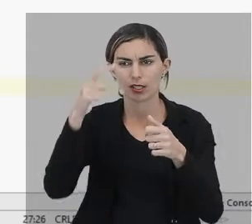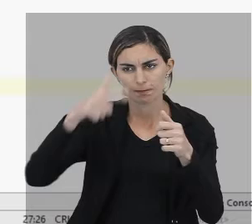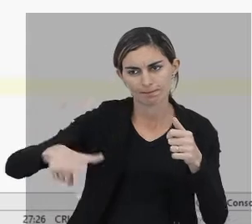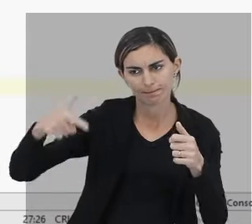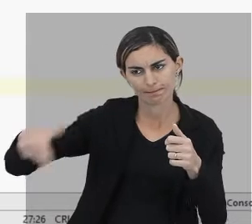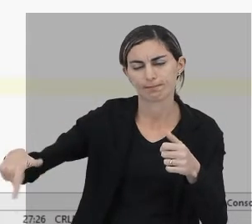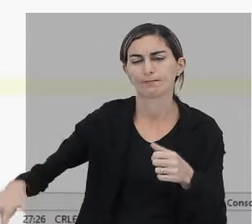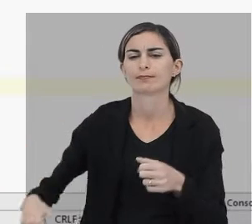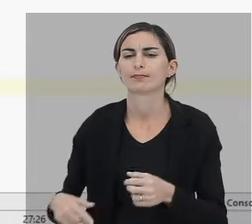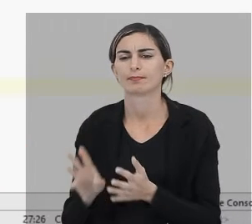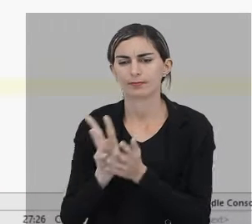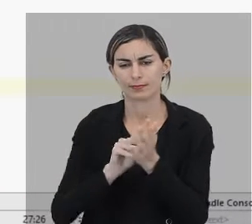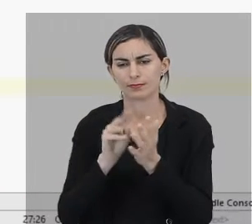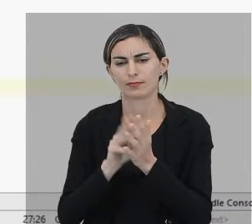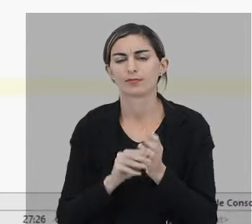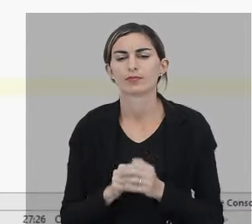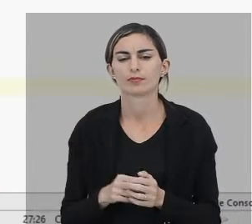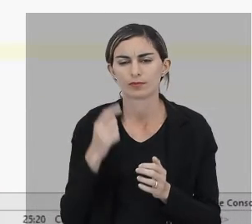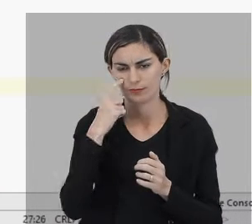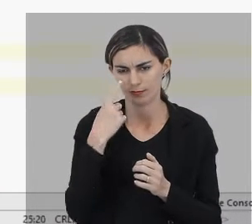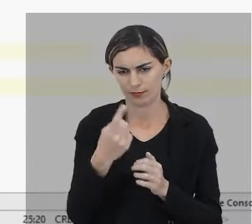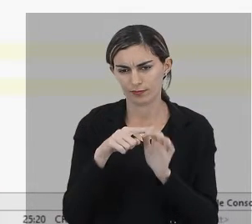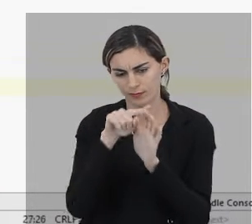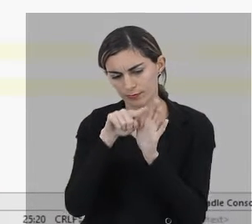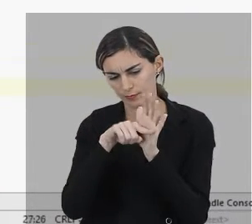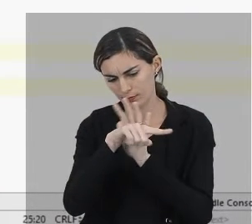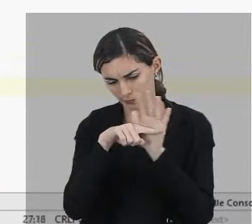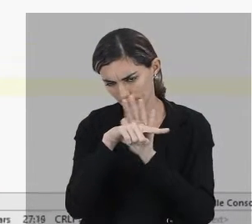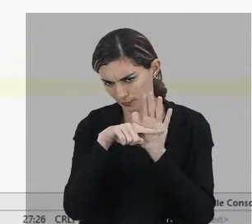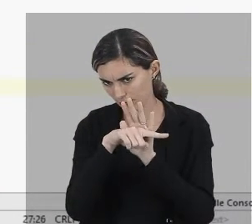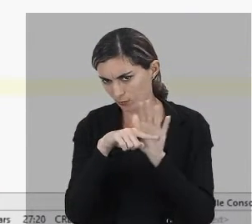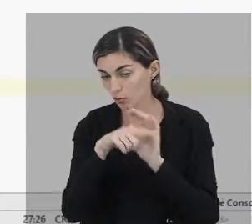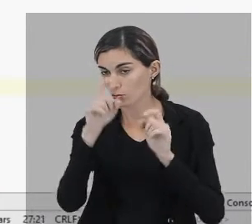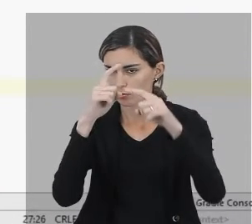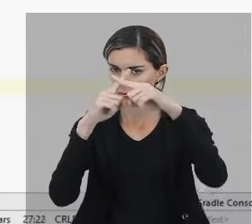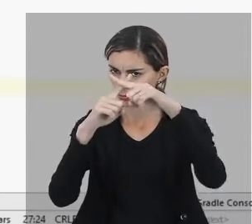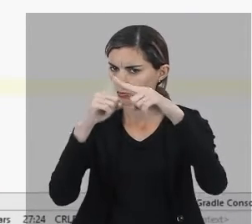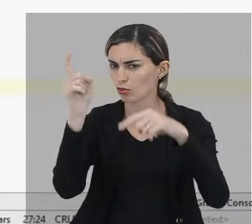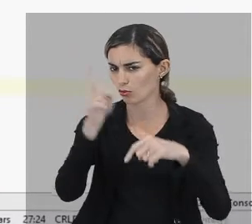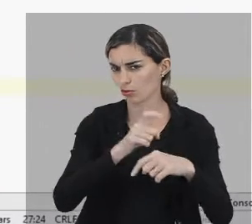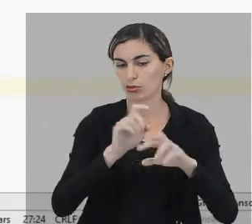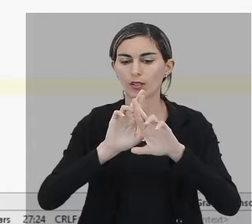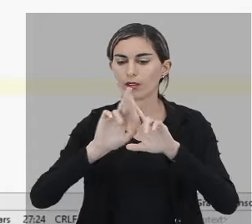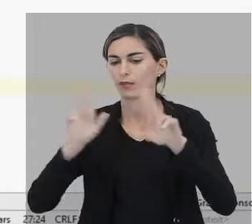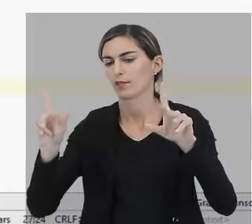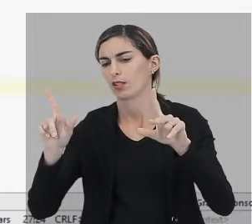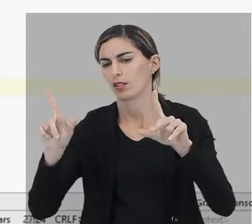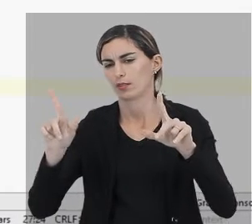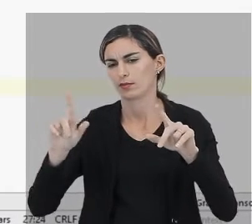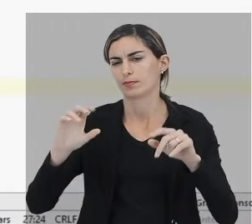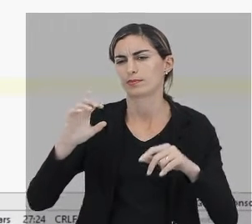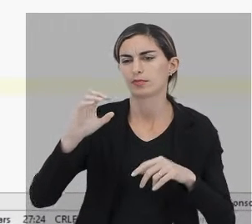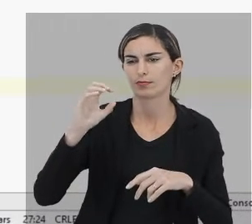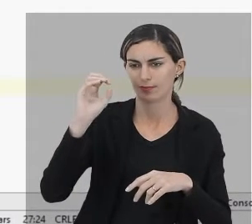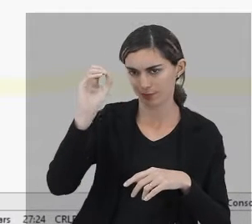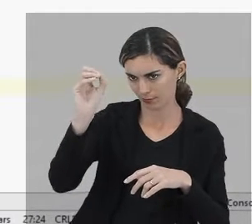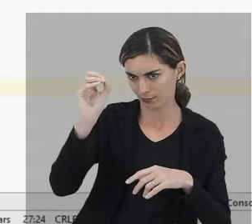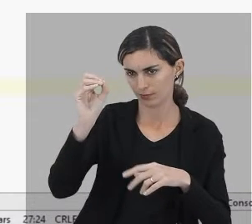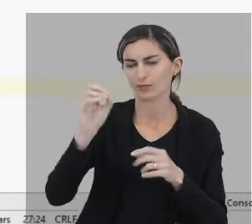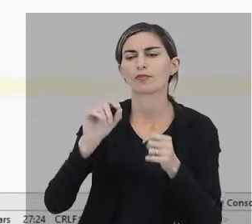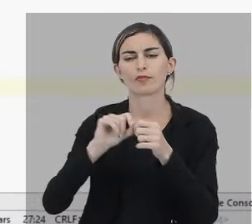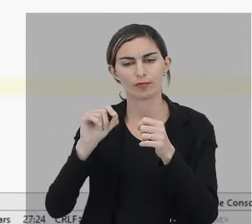repetição. Aqui a gente está verificando que enquanto x for diferente de 0, ele faz